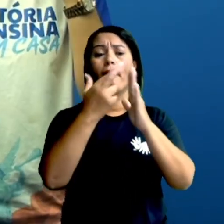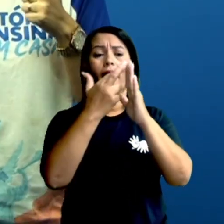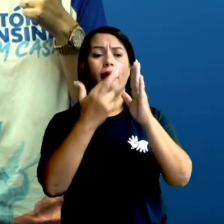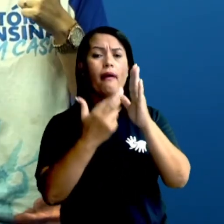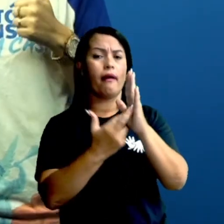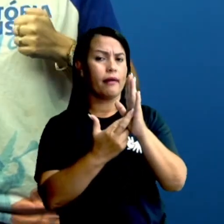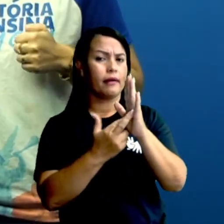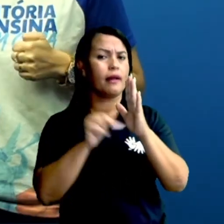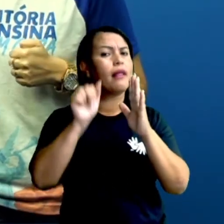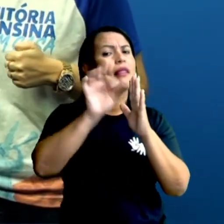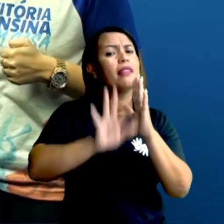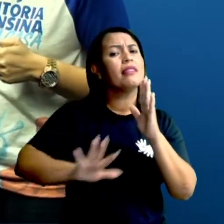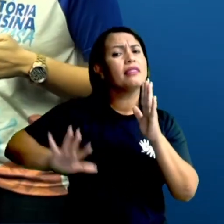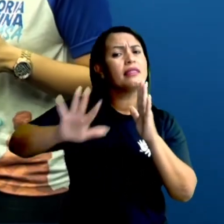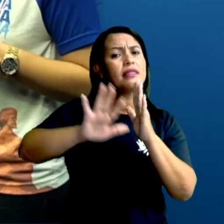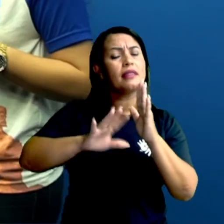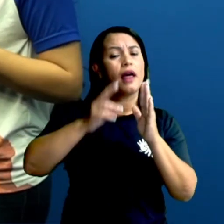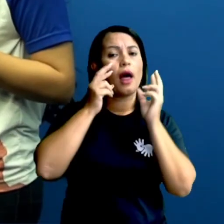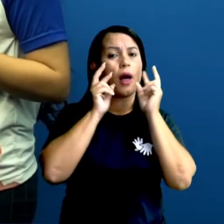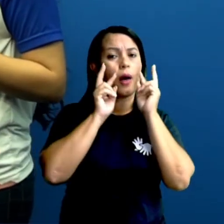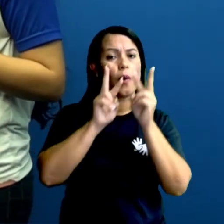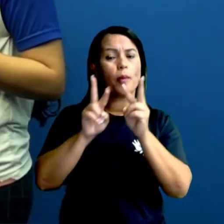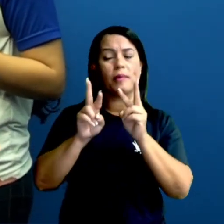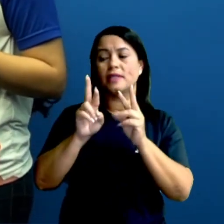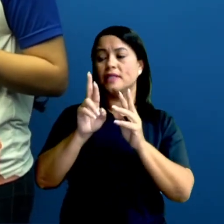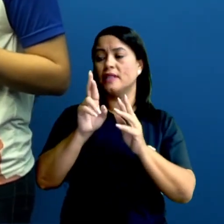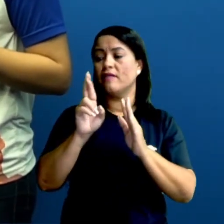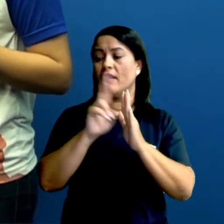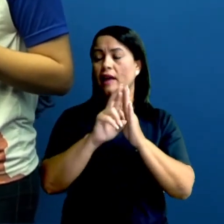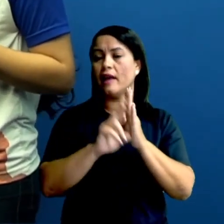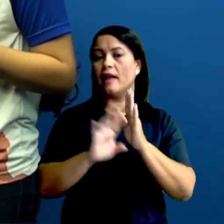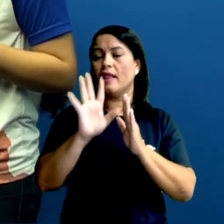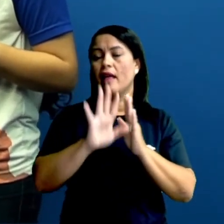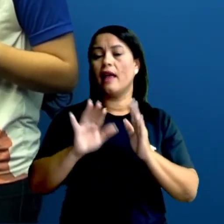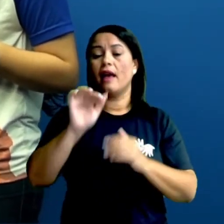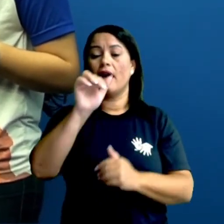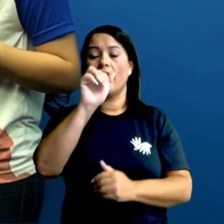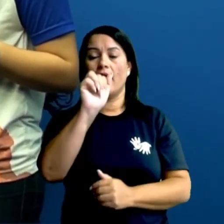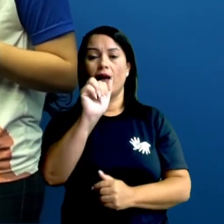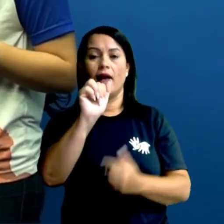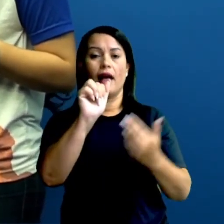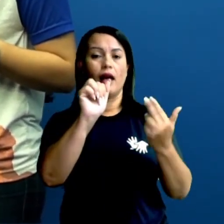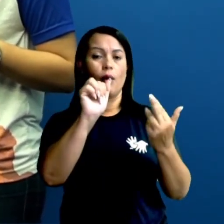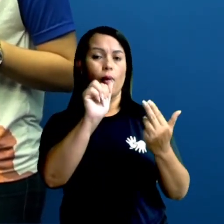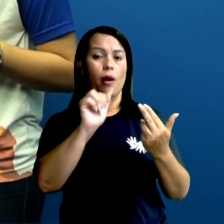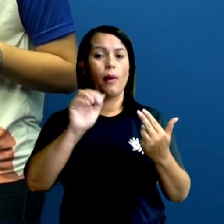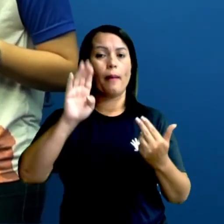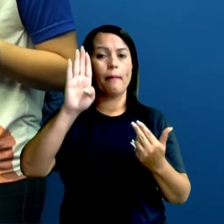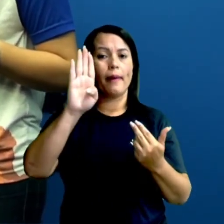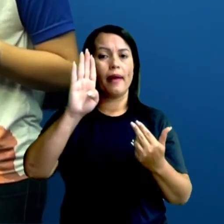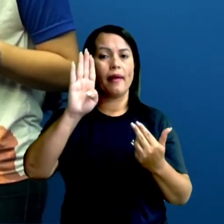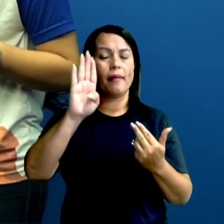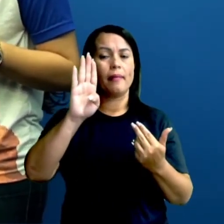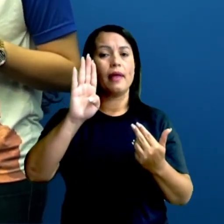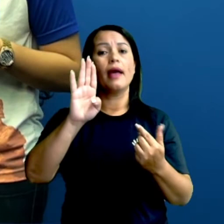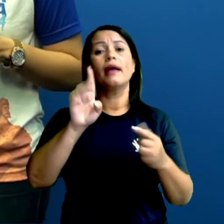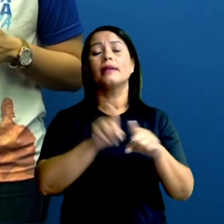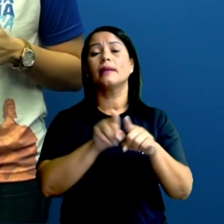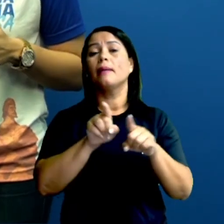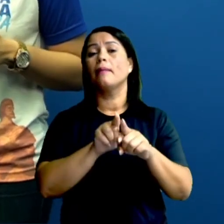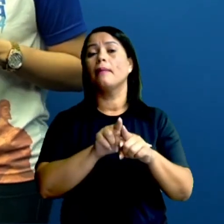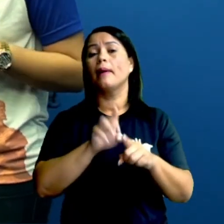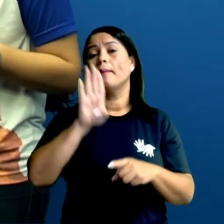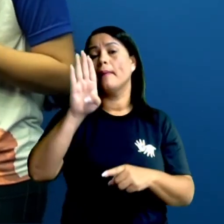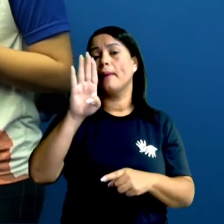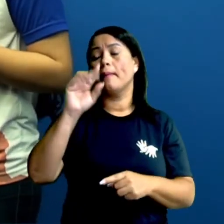da minha área? Olha aqui a fórmula da minha área, ó. A é igual a B maior mais